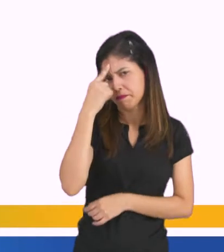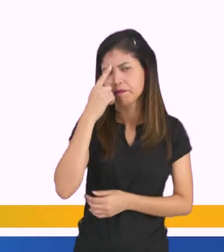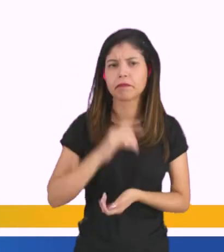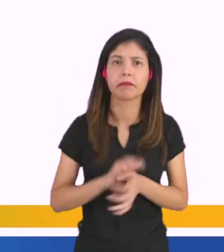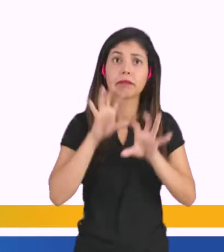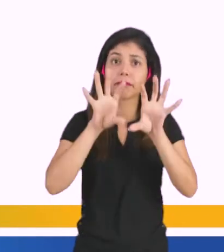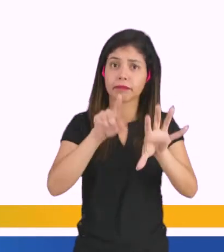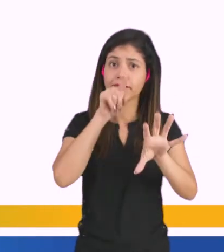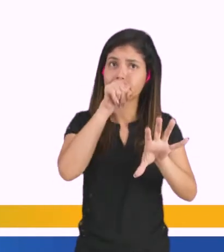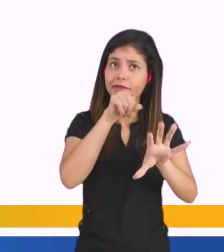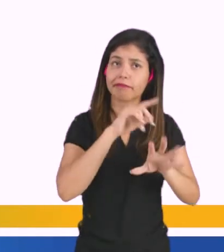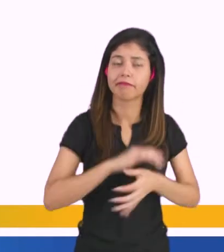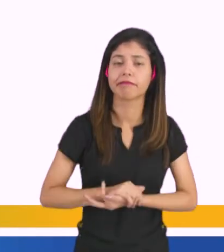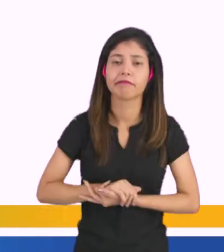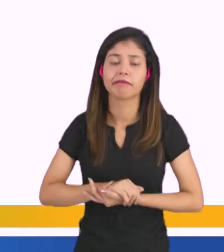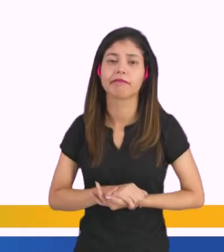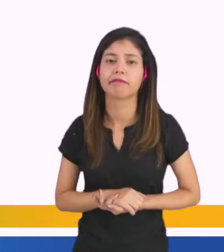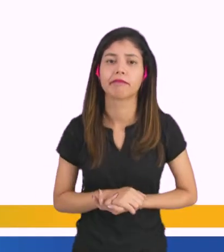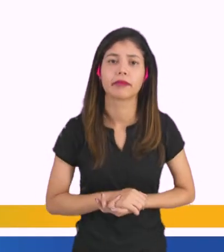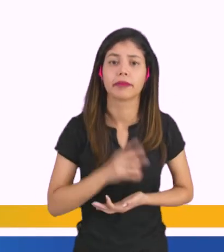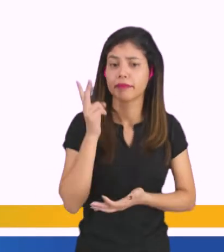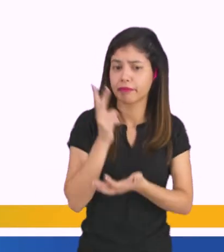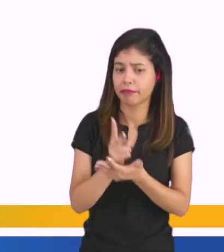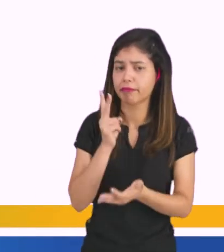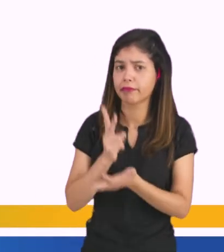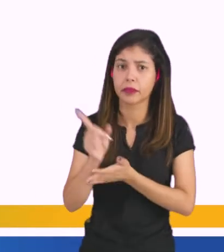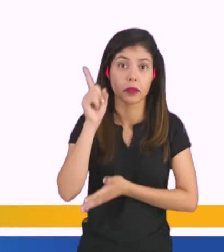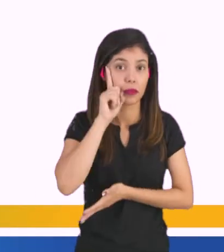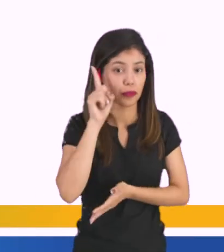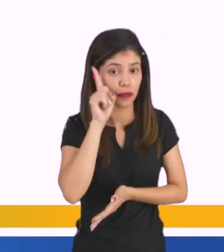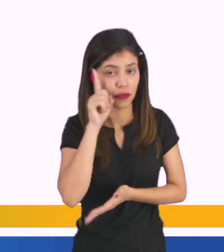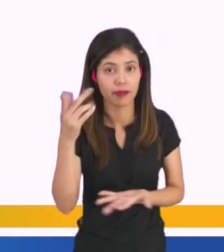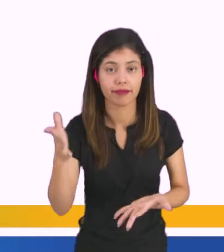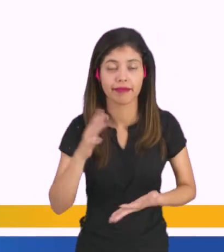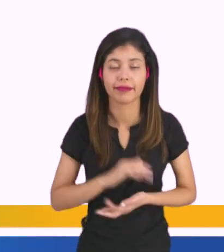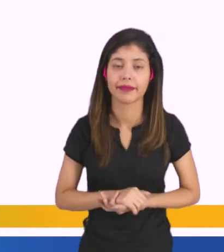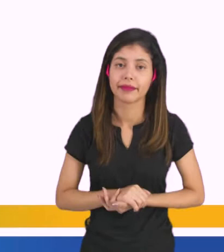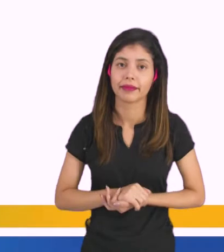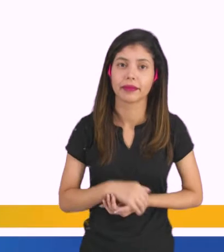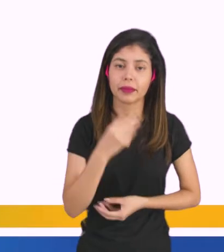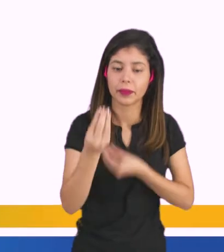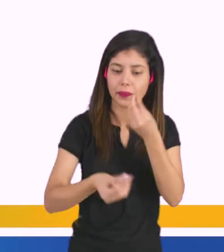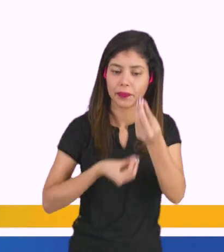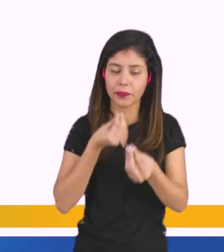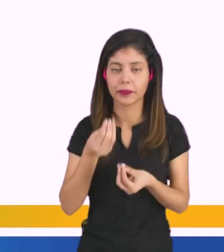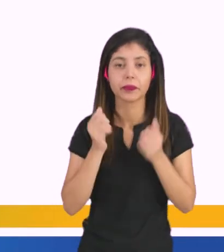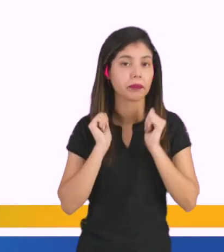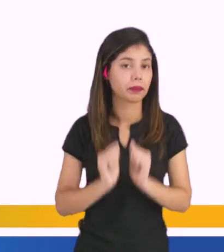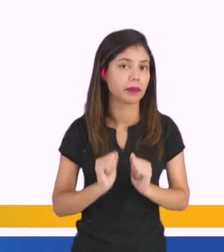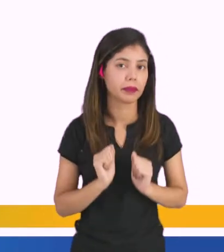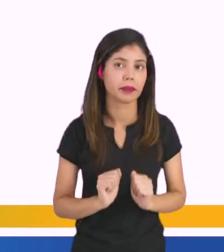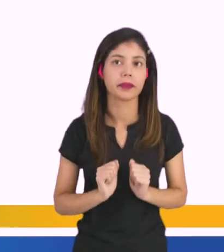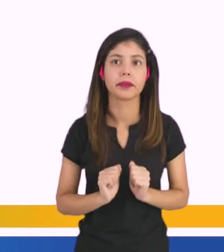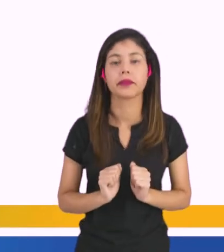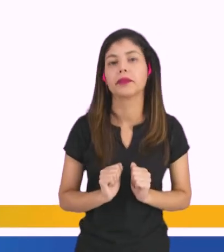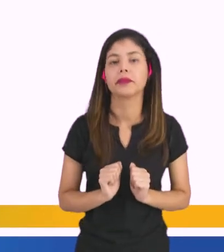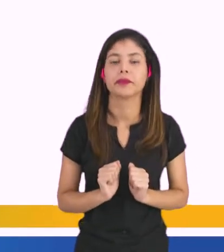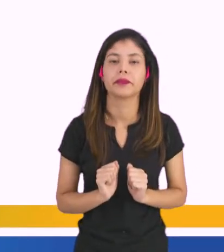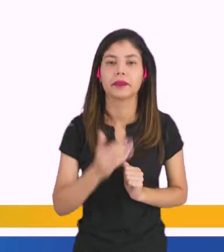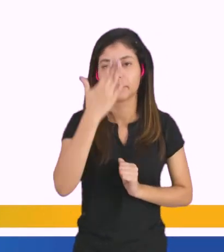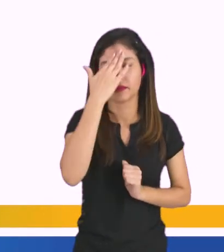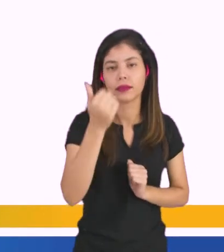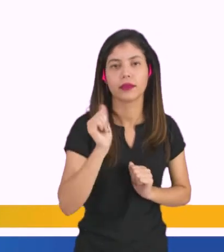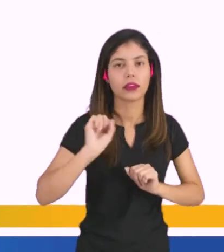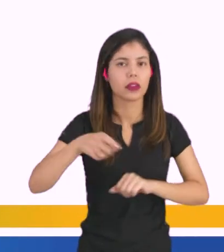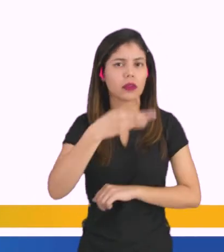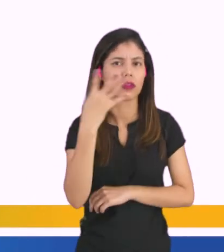situação dessa, rotineira, no seu dia a dia, como você poderia